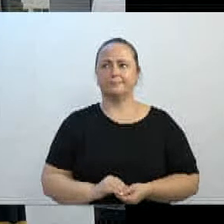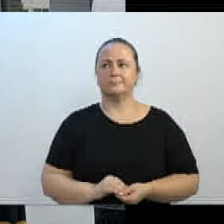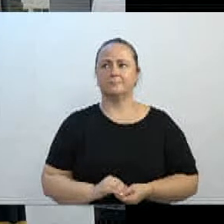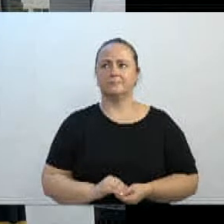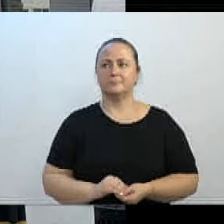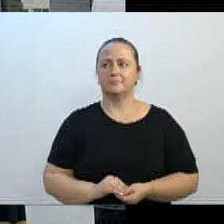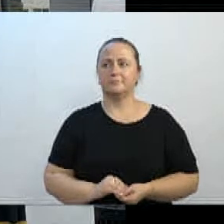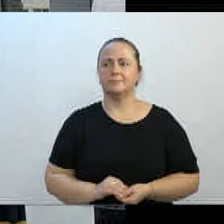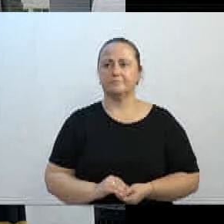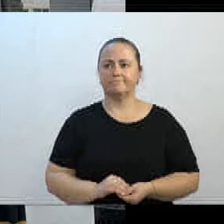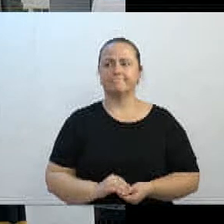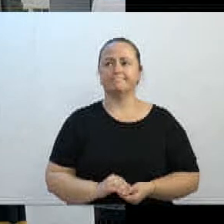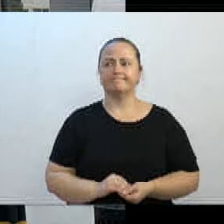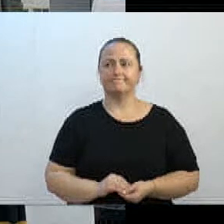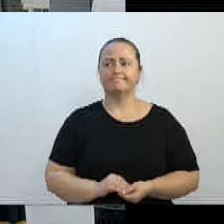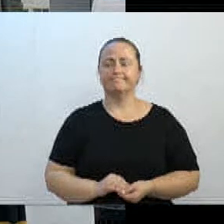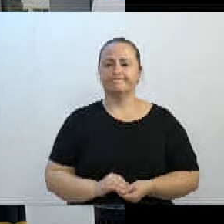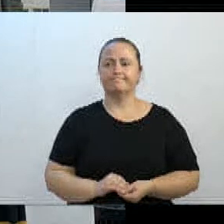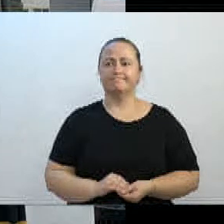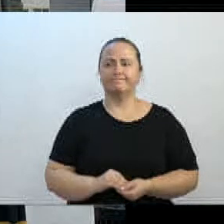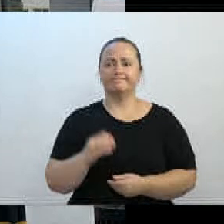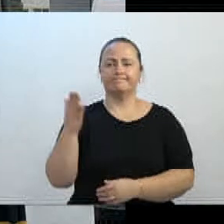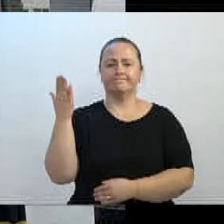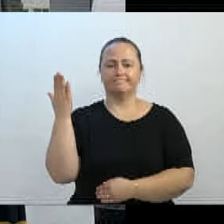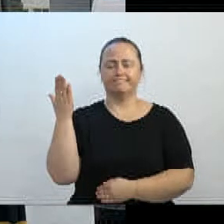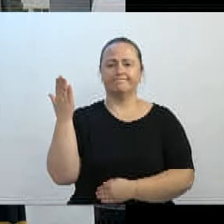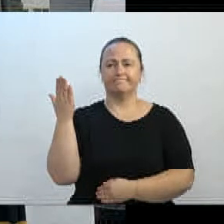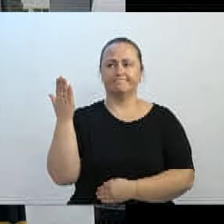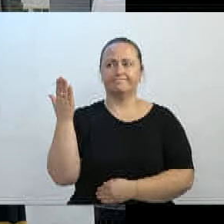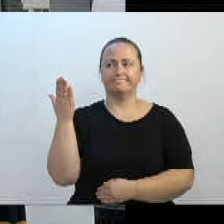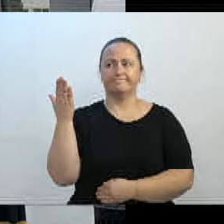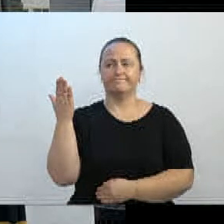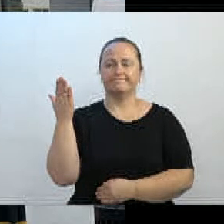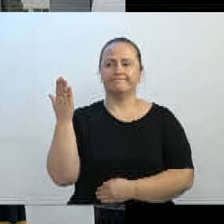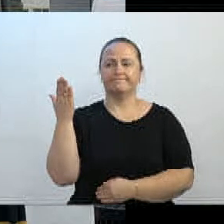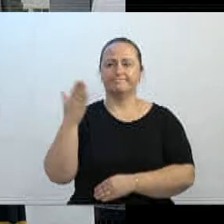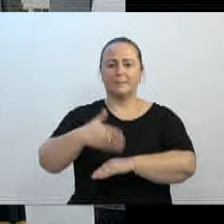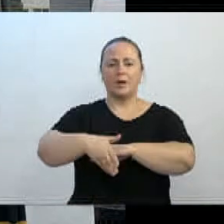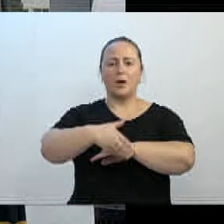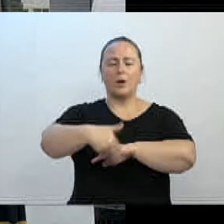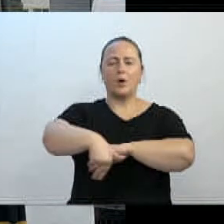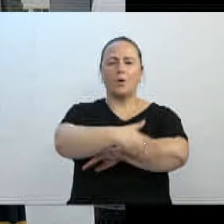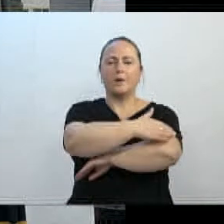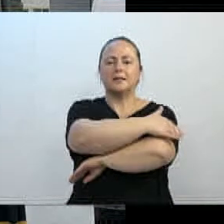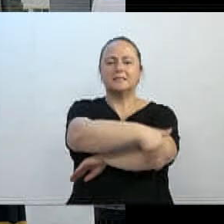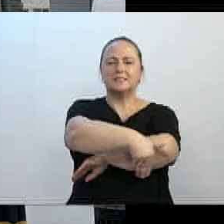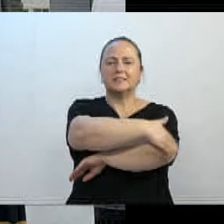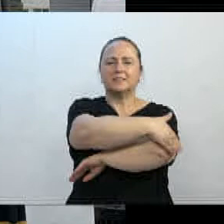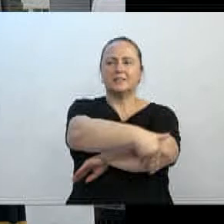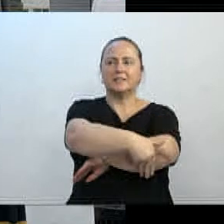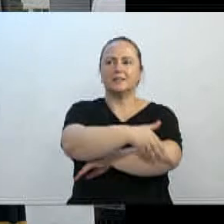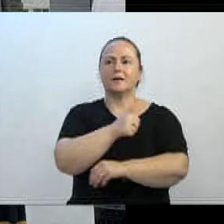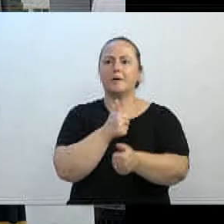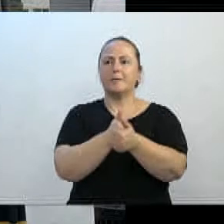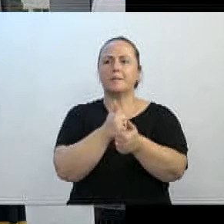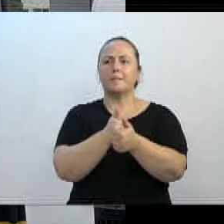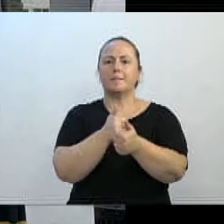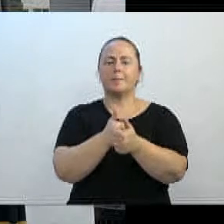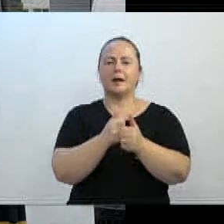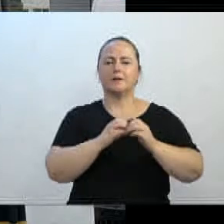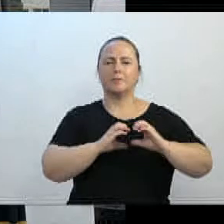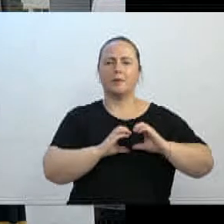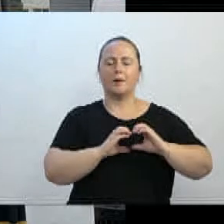Olha aqui, de novo, esquina da Rua 7 de Setembro com outra rua ali do centro, próximo do Colégio Barão do Rio